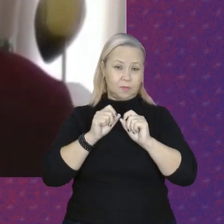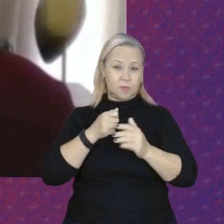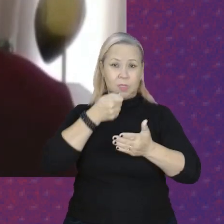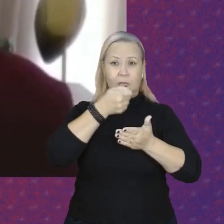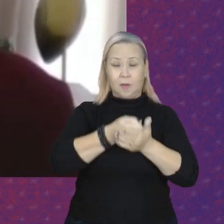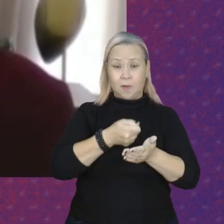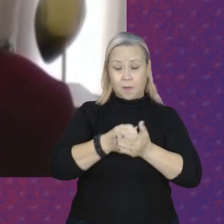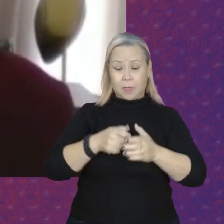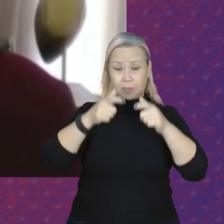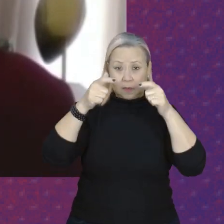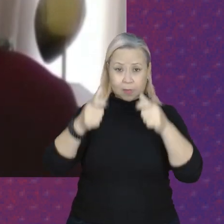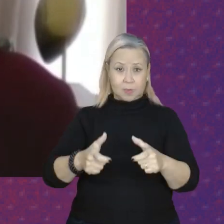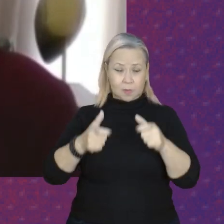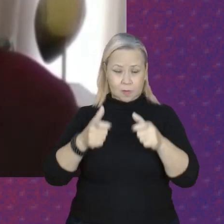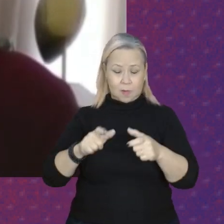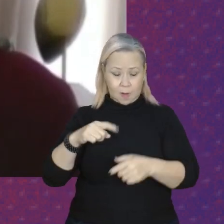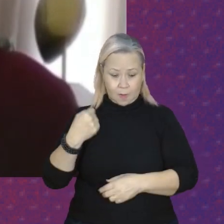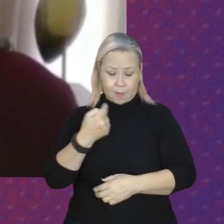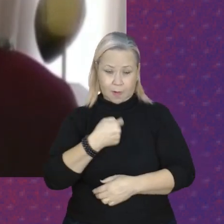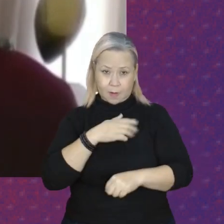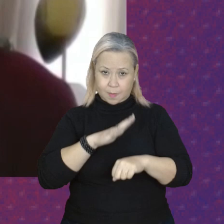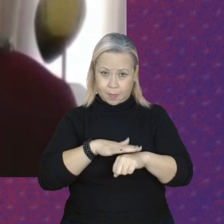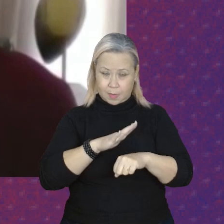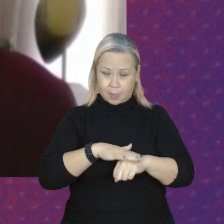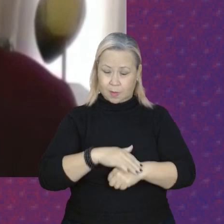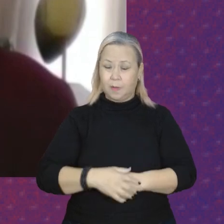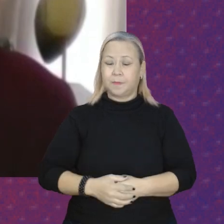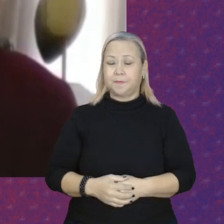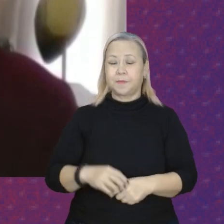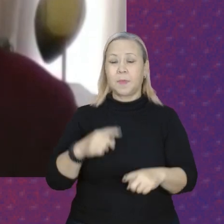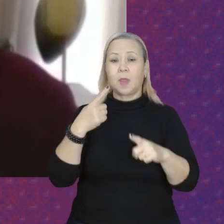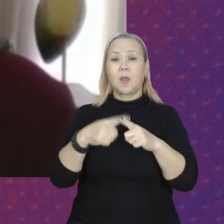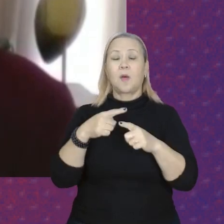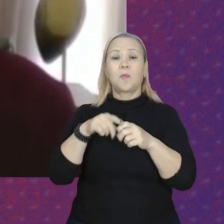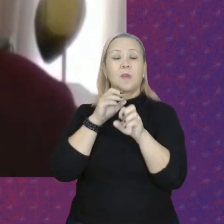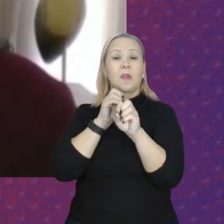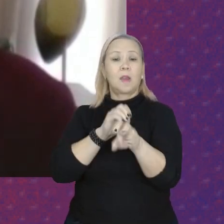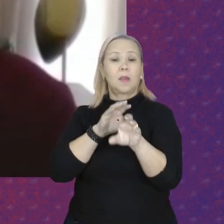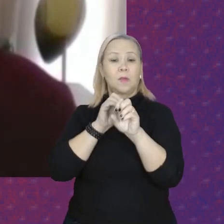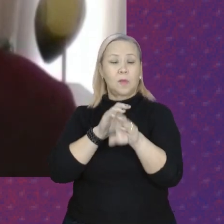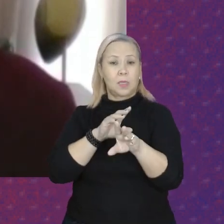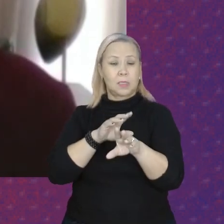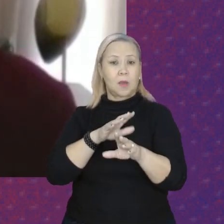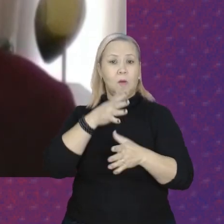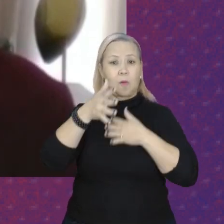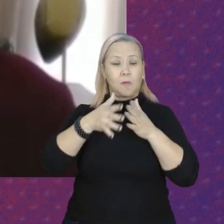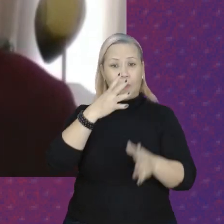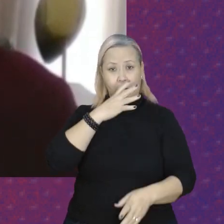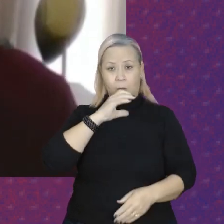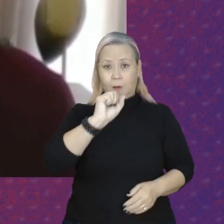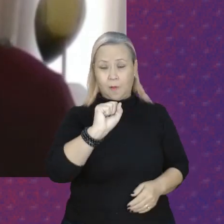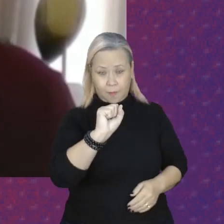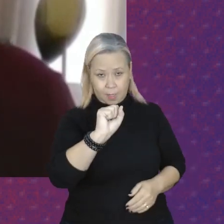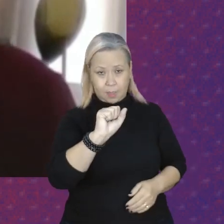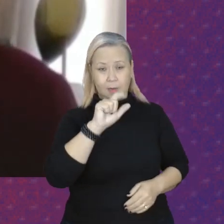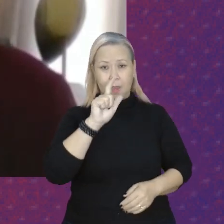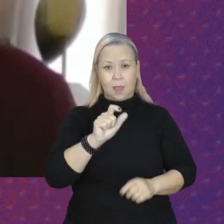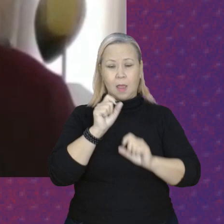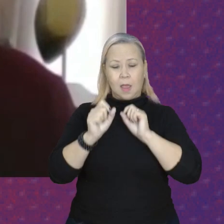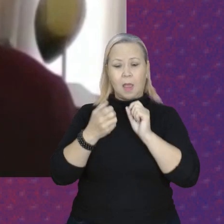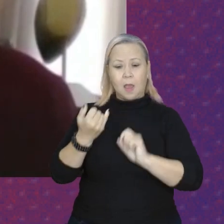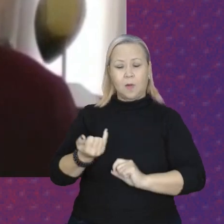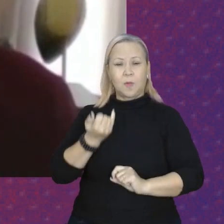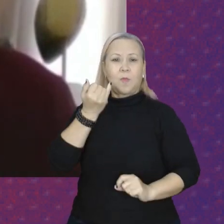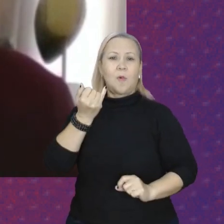desse local que é nosso. Primeiro porque a educação, como diz Paulo Freire, é um